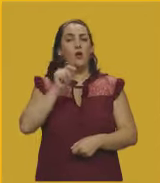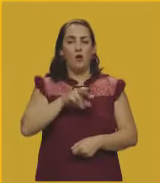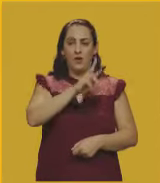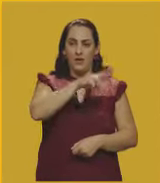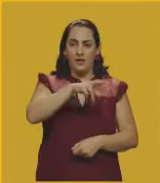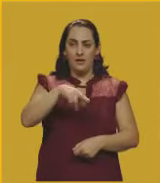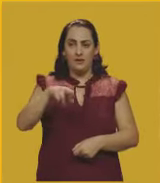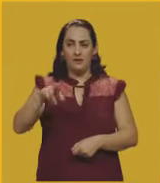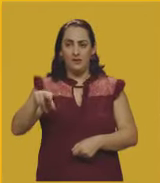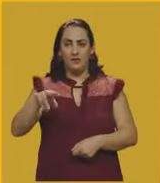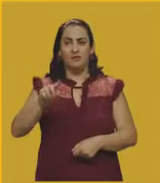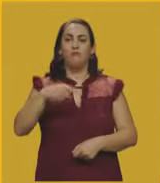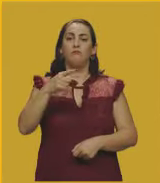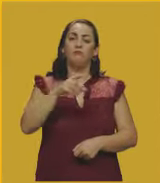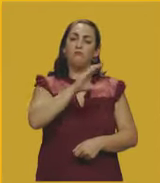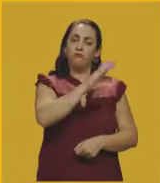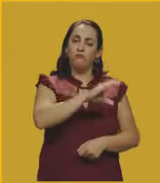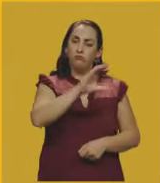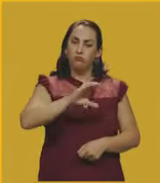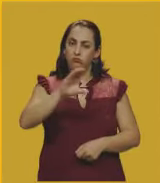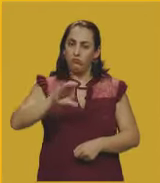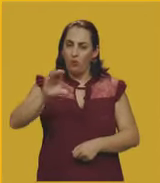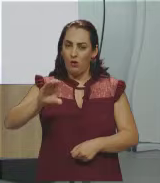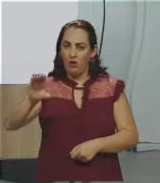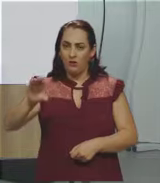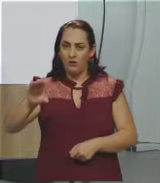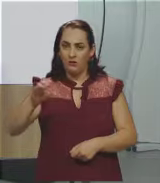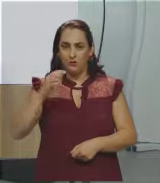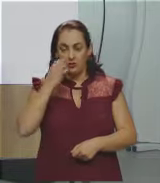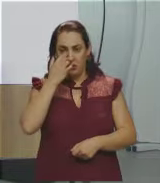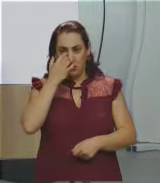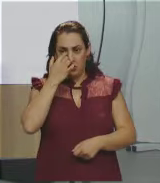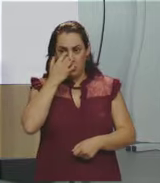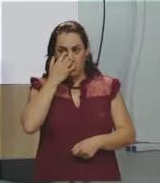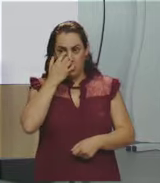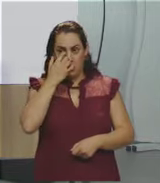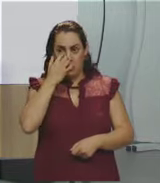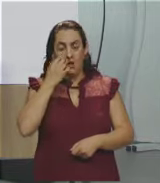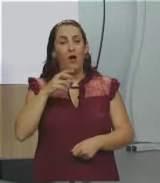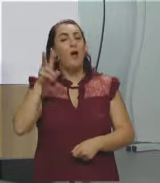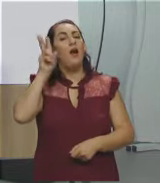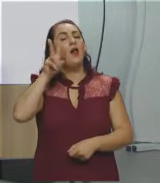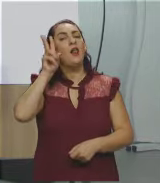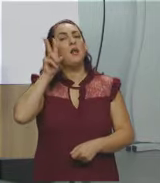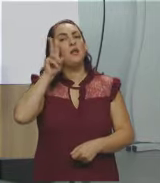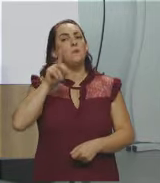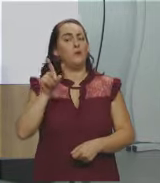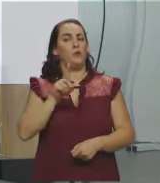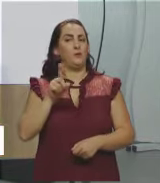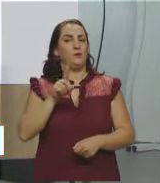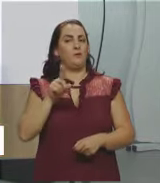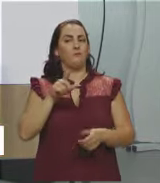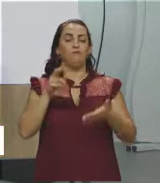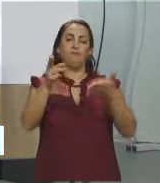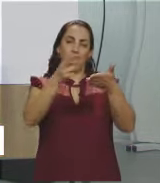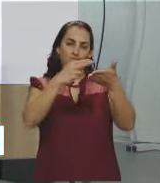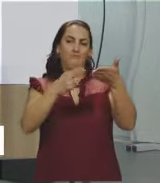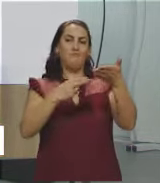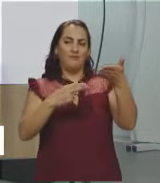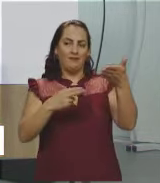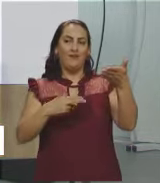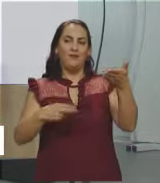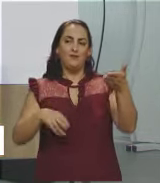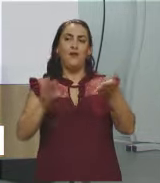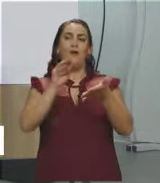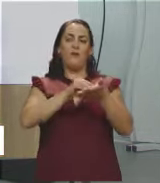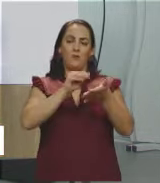a corrente no resistor R3. Gente, eu acabei de lembrar, não, esse exercício eu peguei uma imagem e coloquei aqui